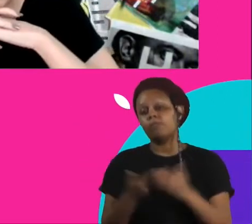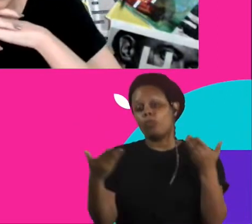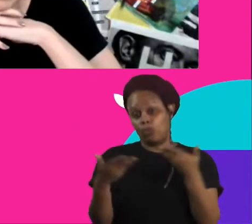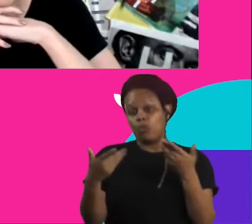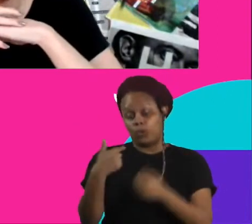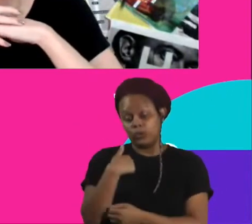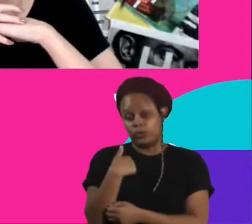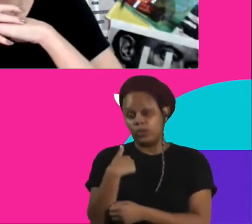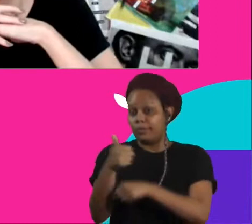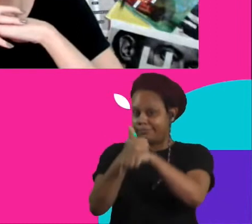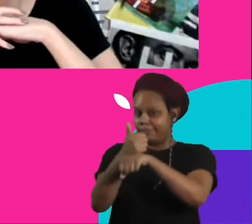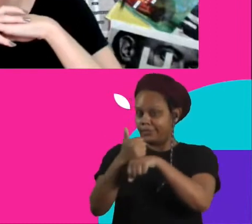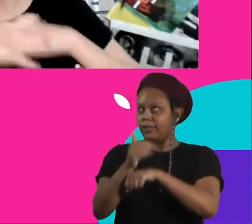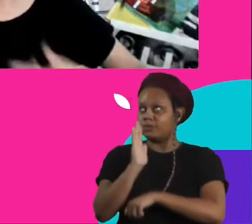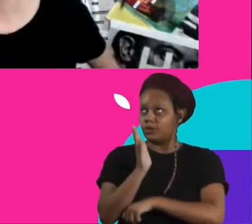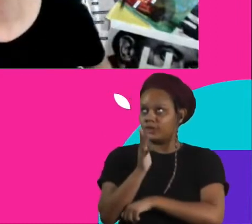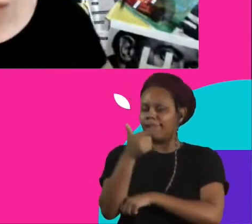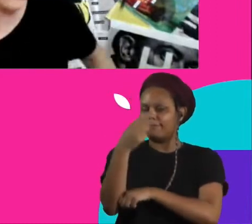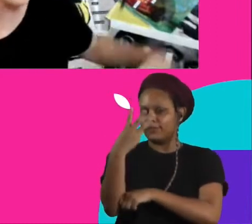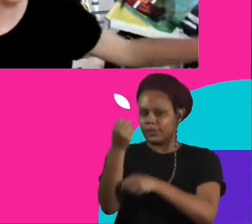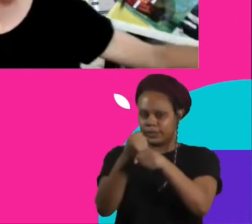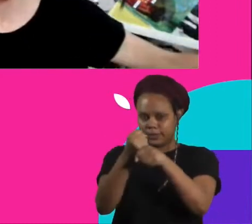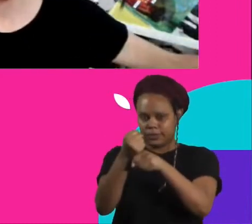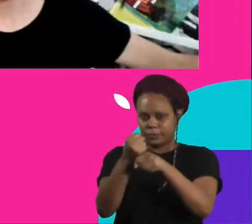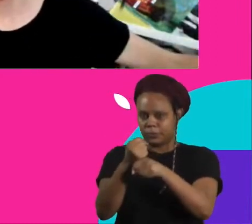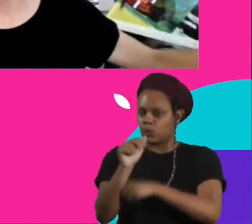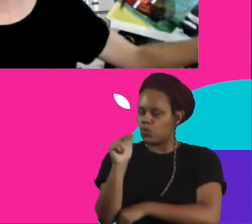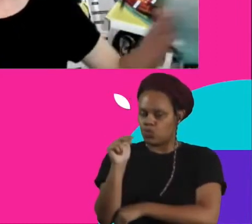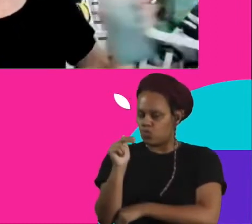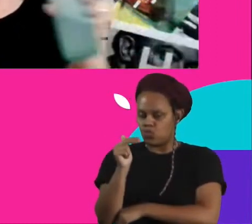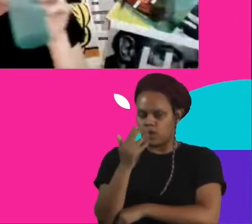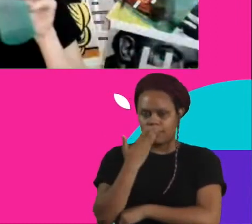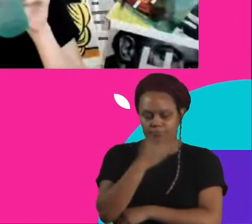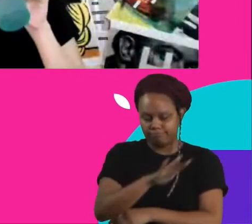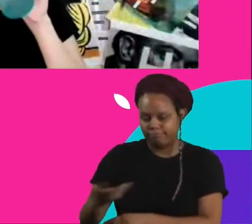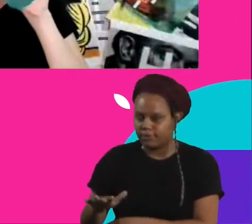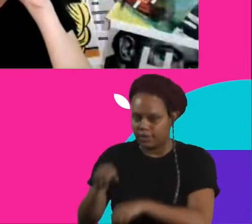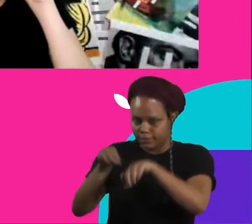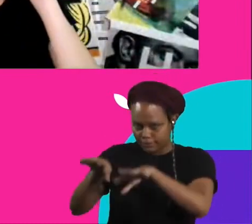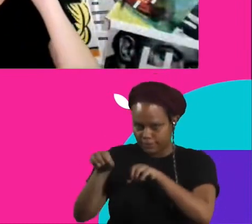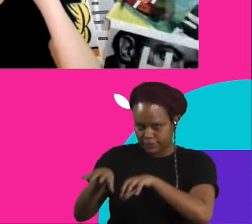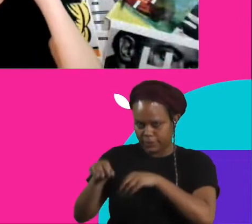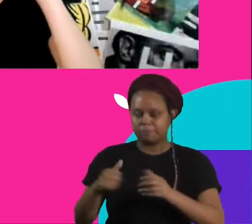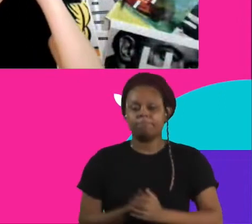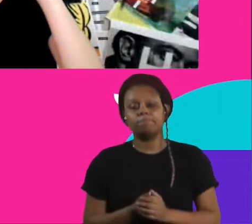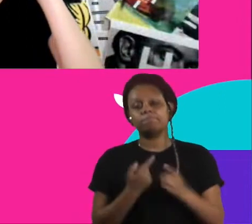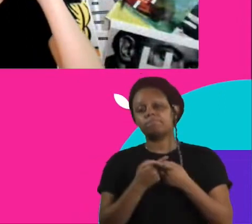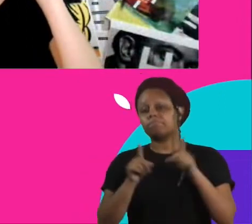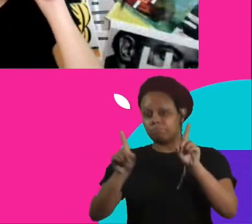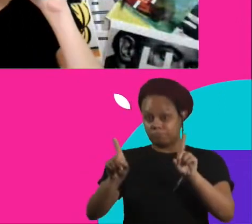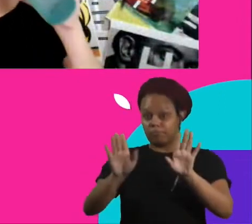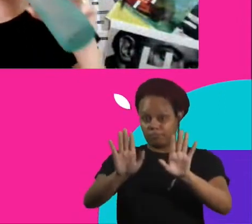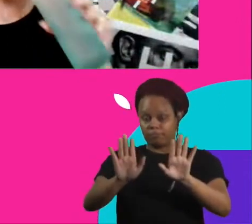da educação há 23 anos. Eu não dou aula para crianças, mas eu vou fechar minha frase. Mas eu comecei a minha jornada